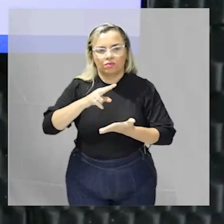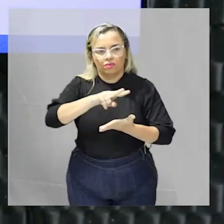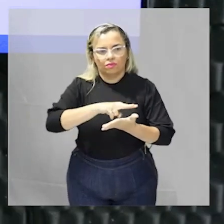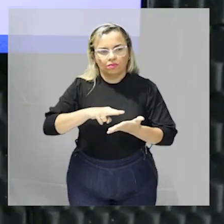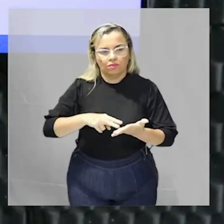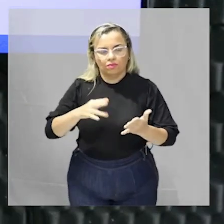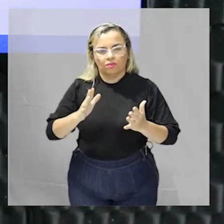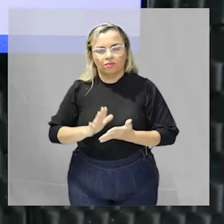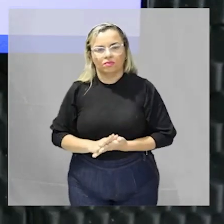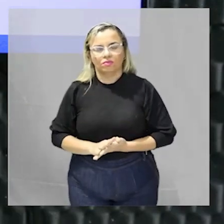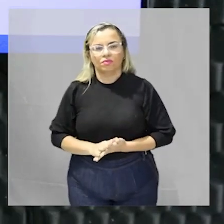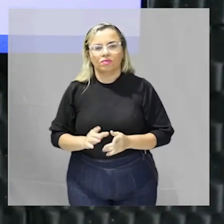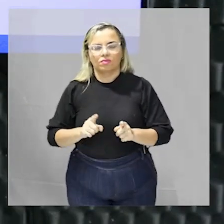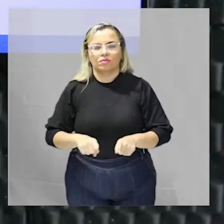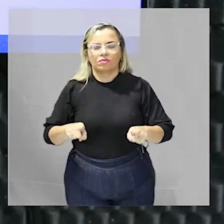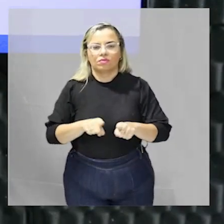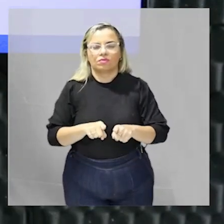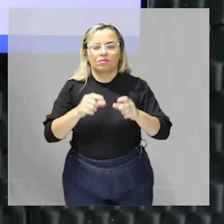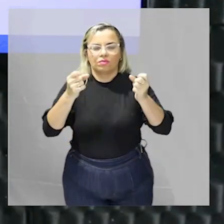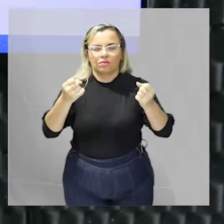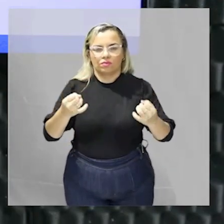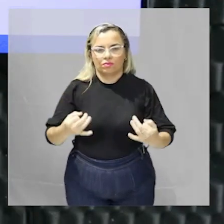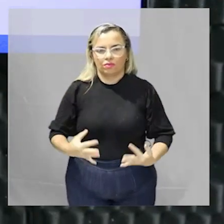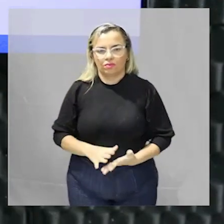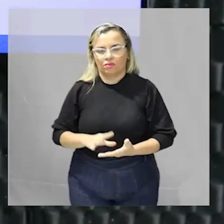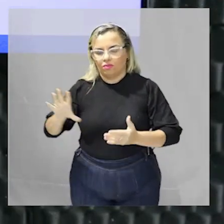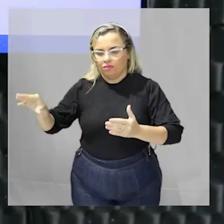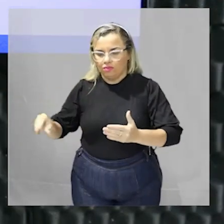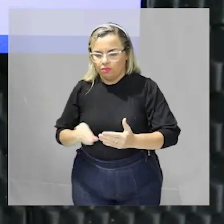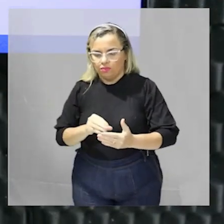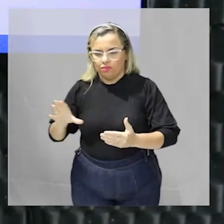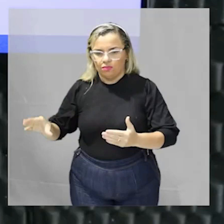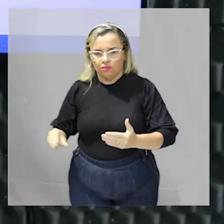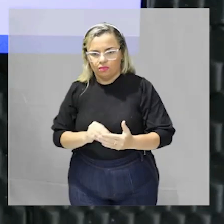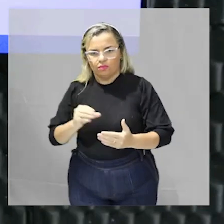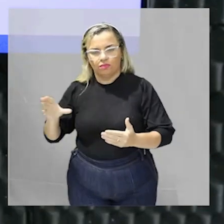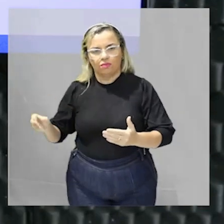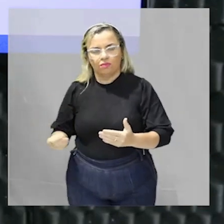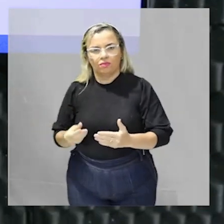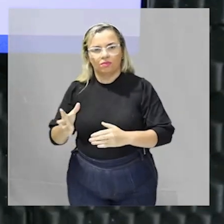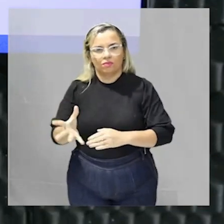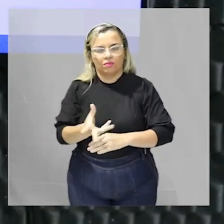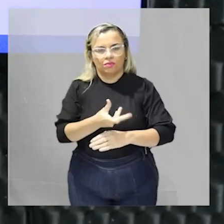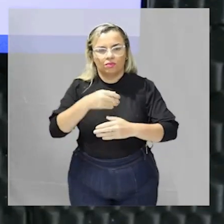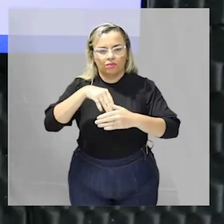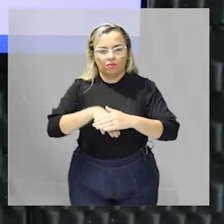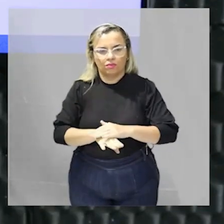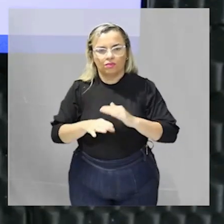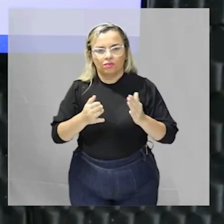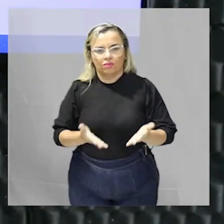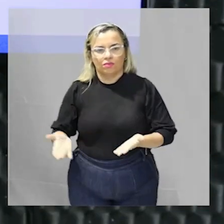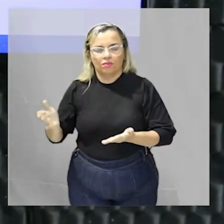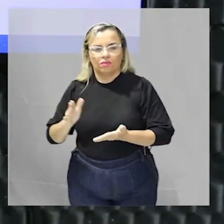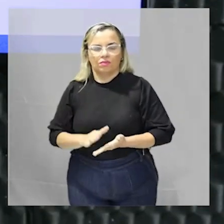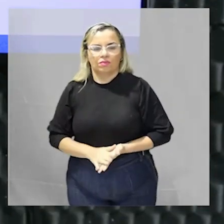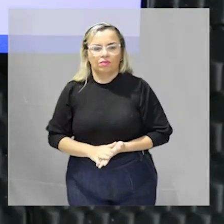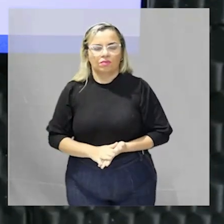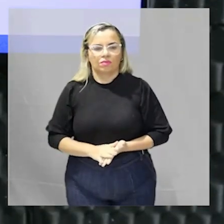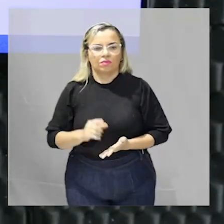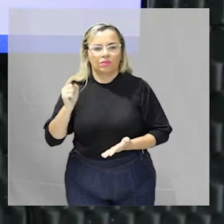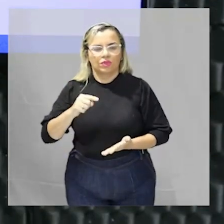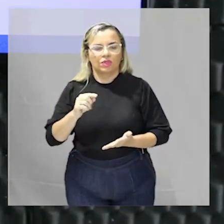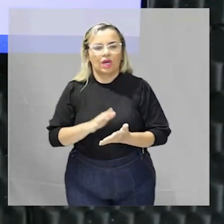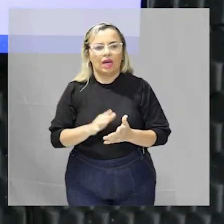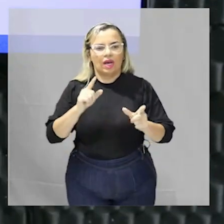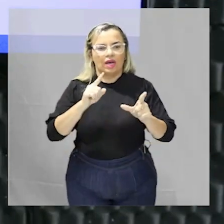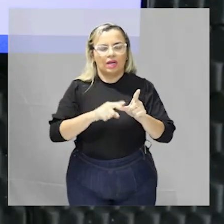tá? Aqui fala também que é uma coleção e está em letra maiúscula, então material e leitura, é